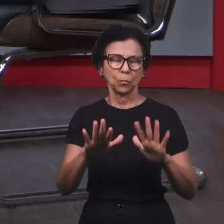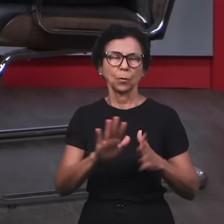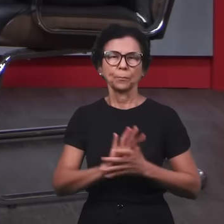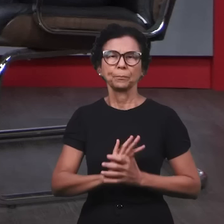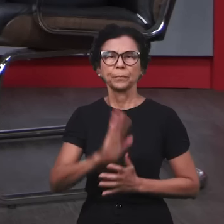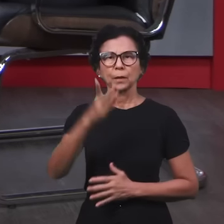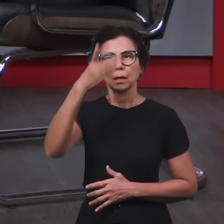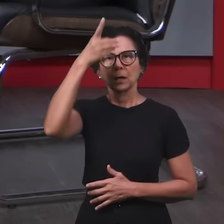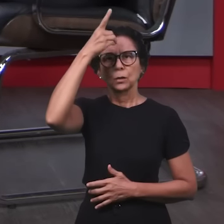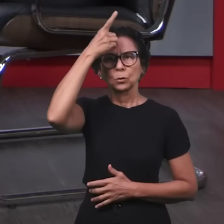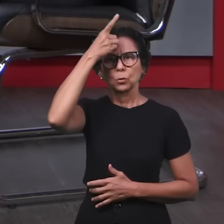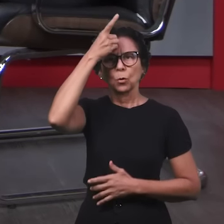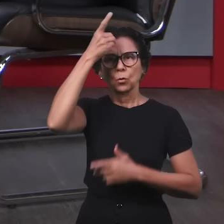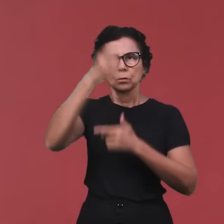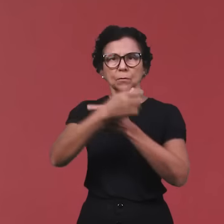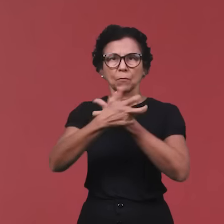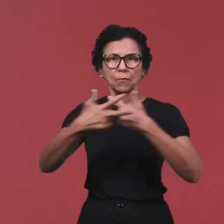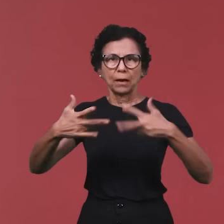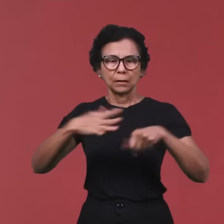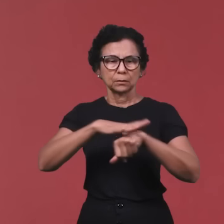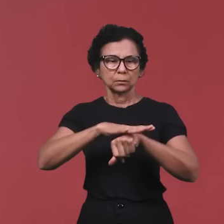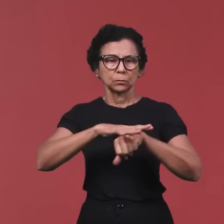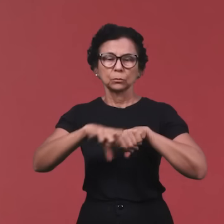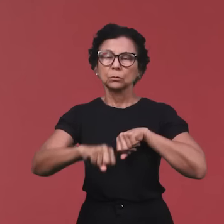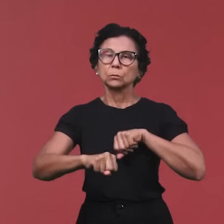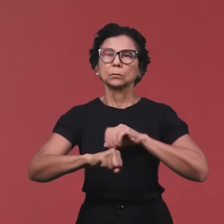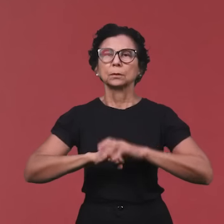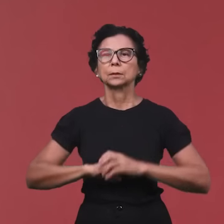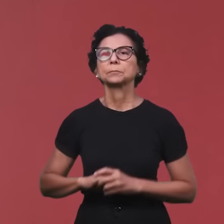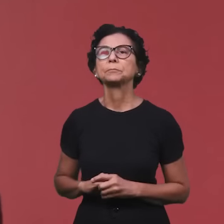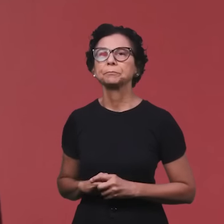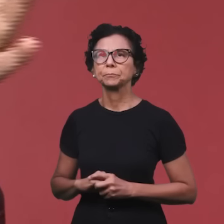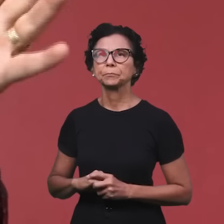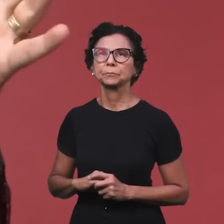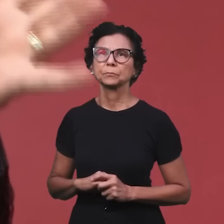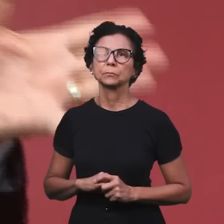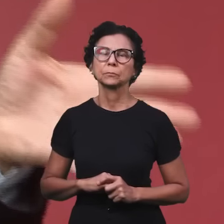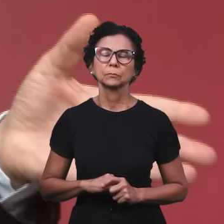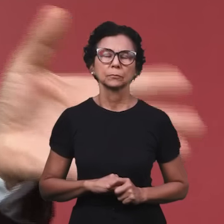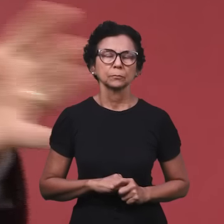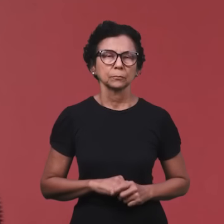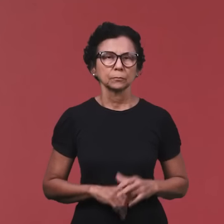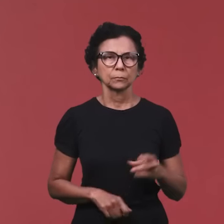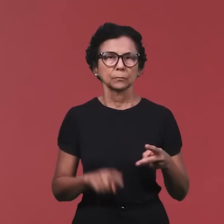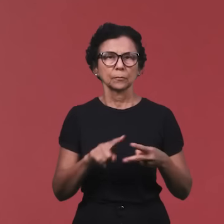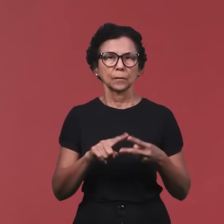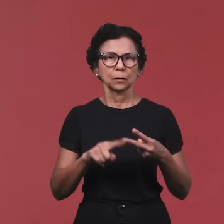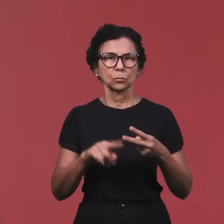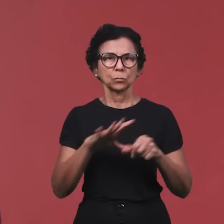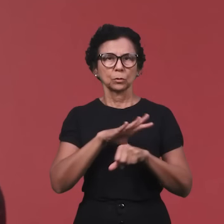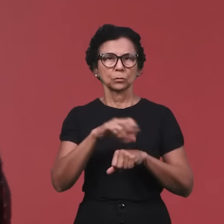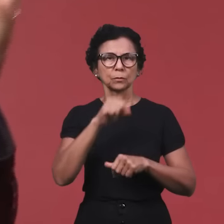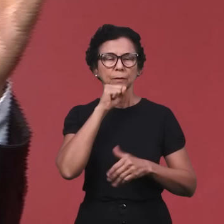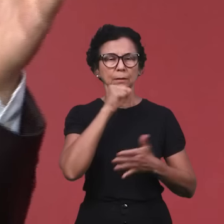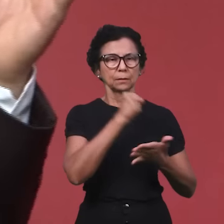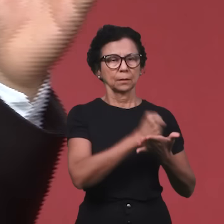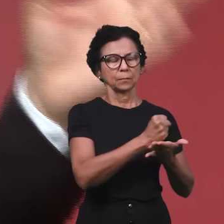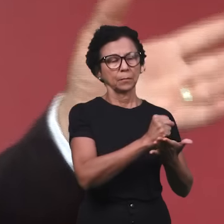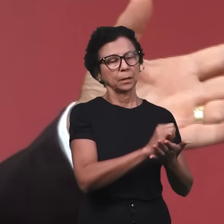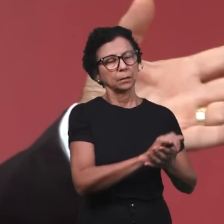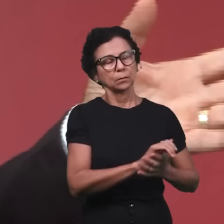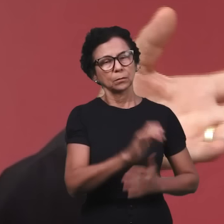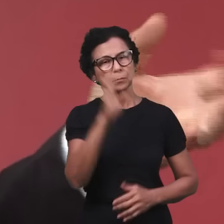plural, né? Nós vemos que a cura, as duas curas se destacam no Velho Testamento, seria